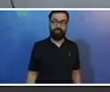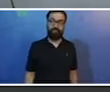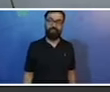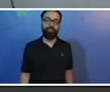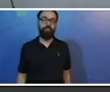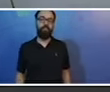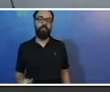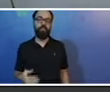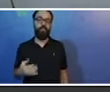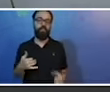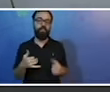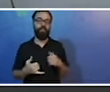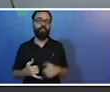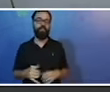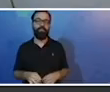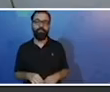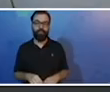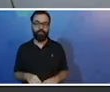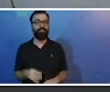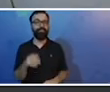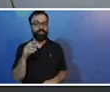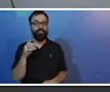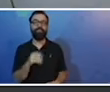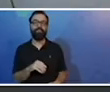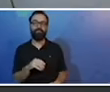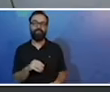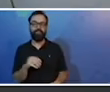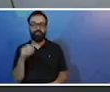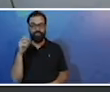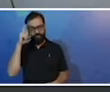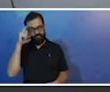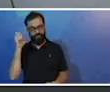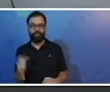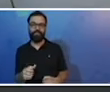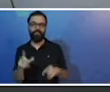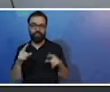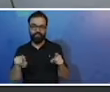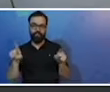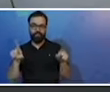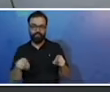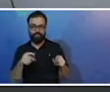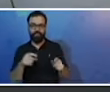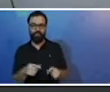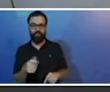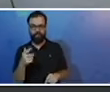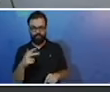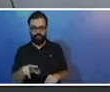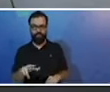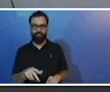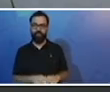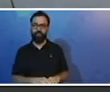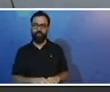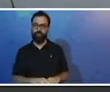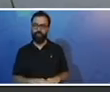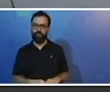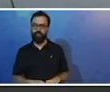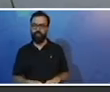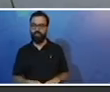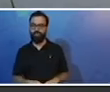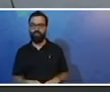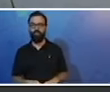recuperar as energias né bem facinha essa né vamos para mais uma música vamos para mais uma brincadeira cantada Como eu